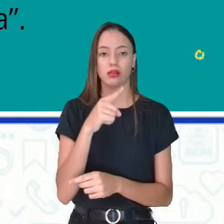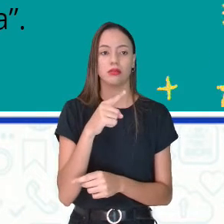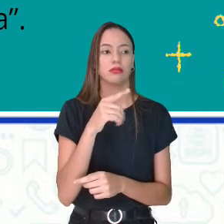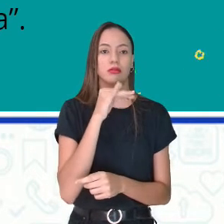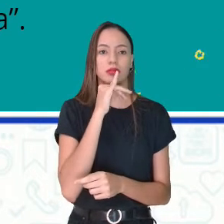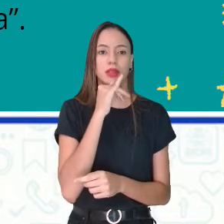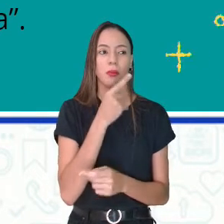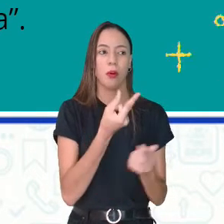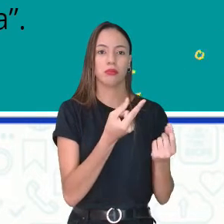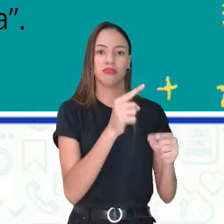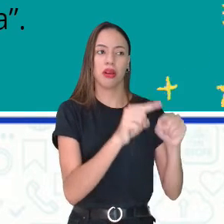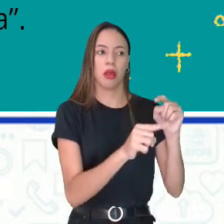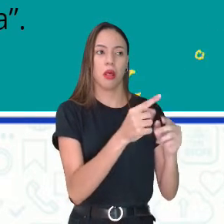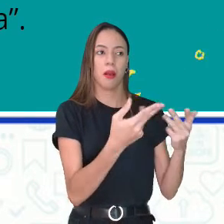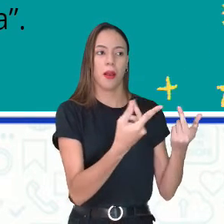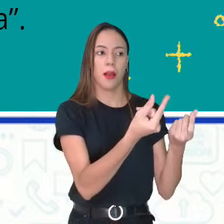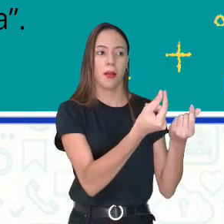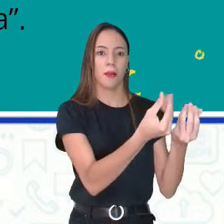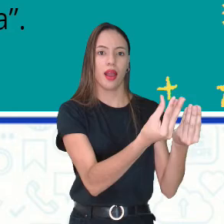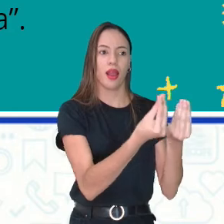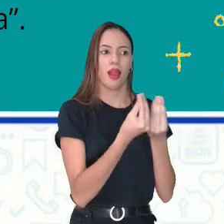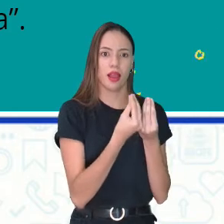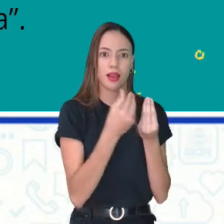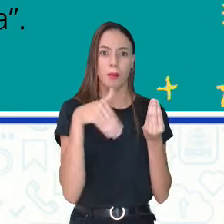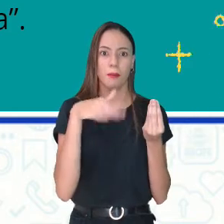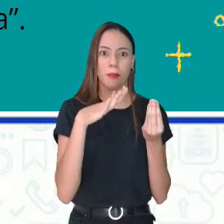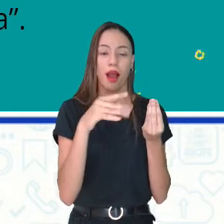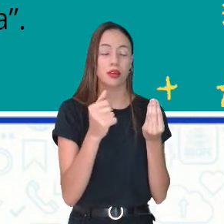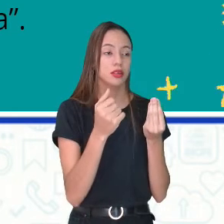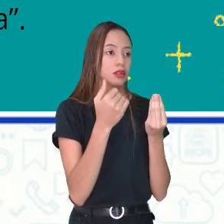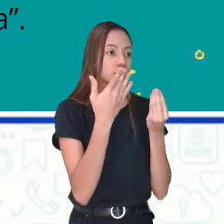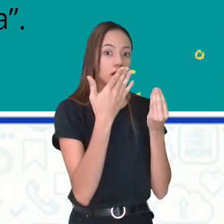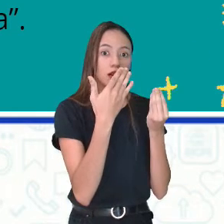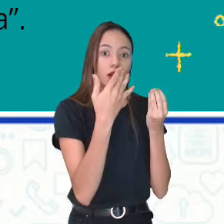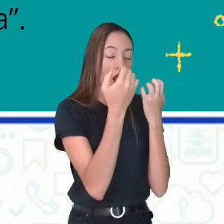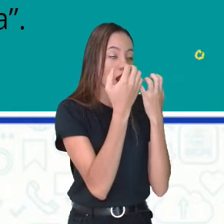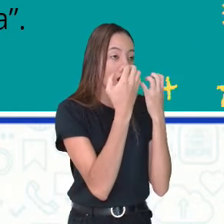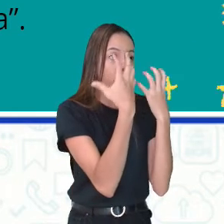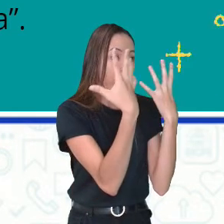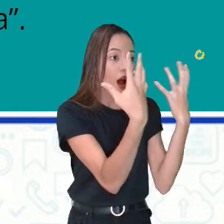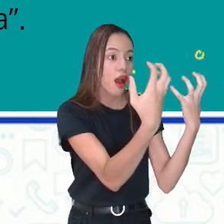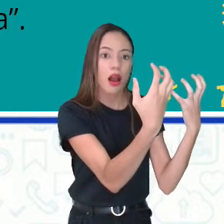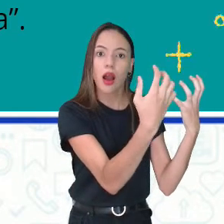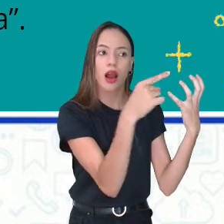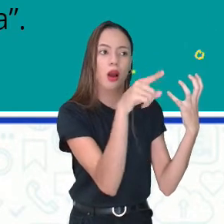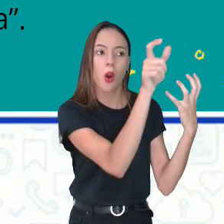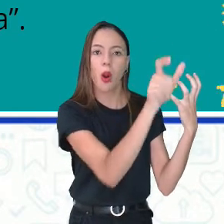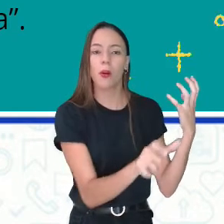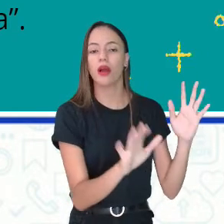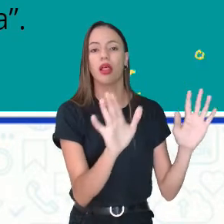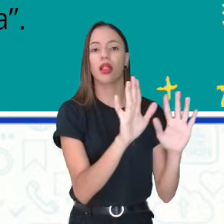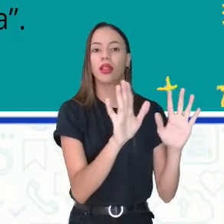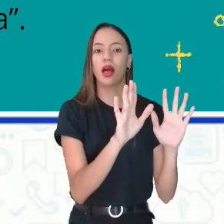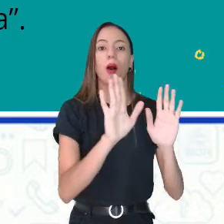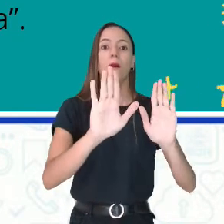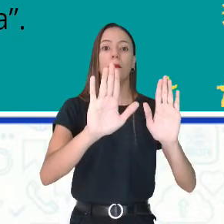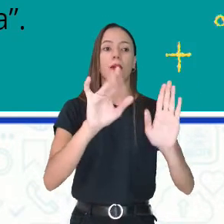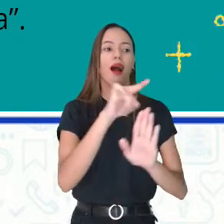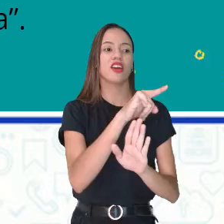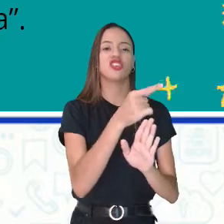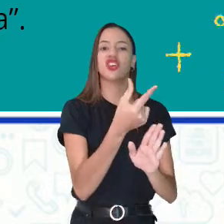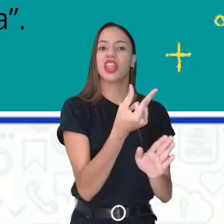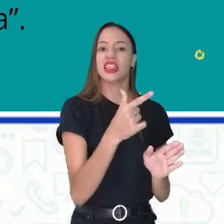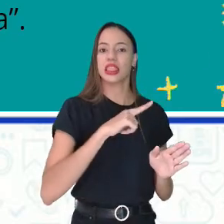bens materiais o que mais seduz os homens, mas o prestígio decorrente dela. Olha que